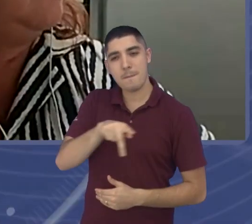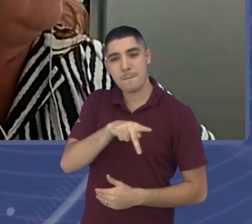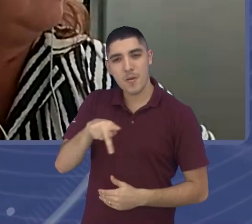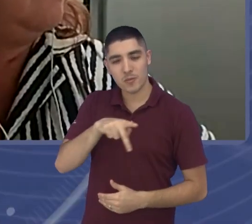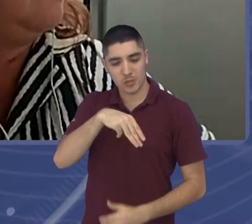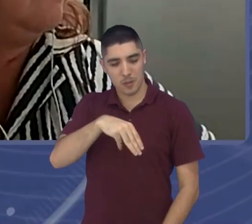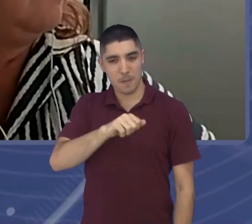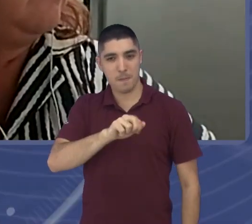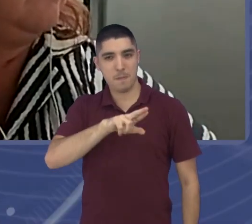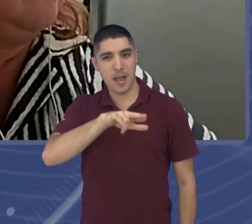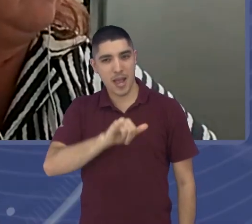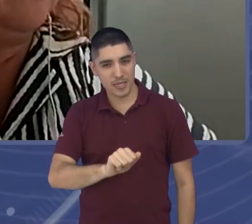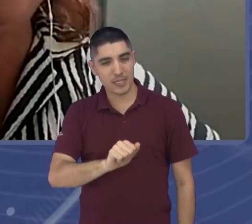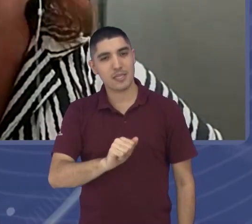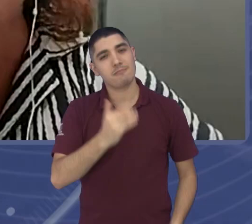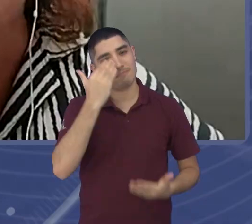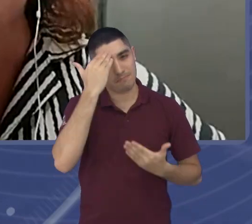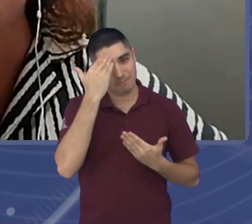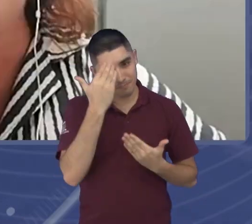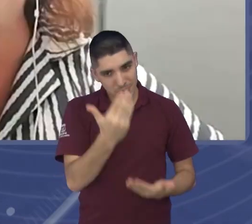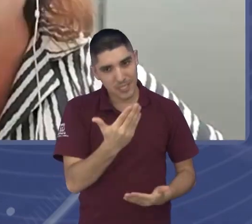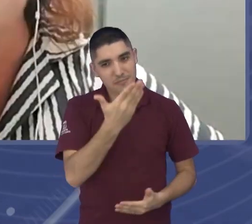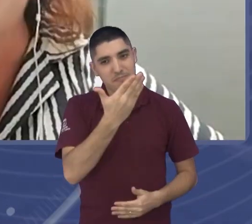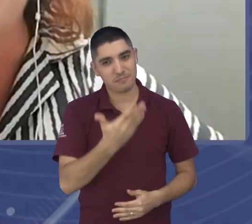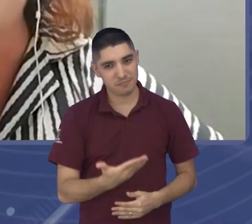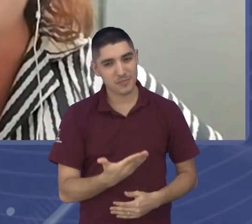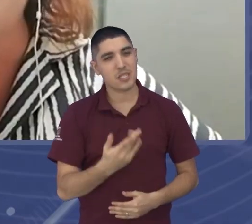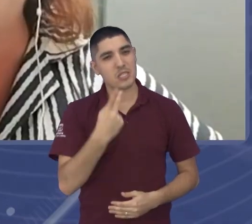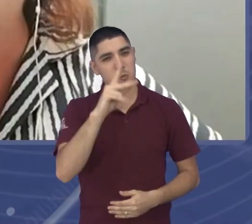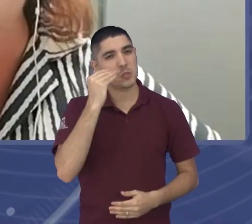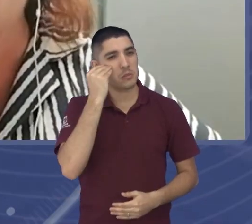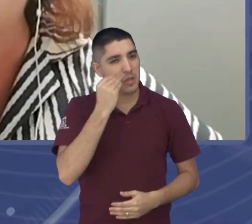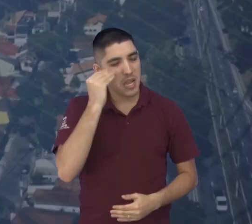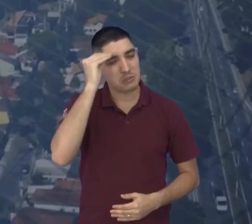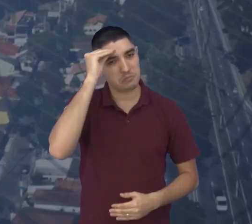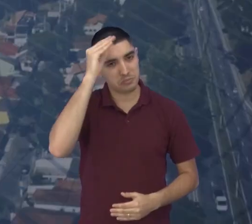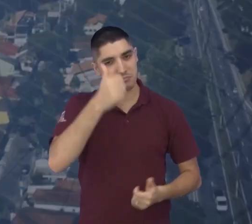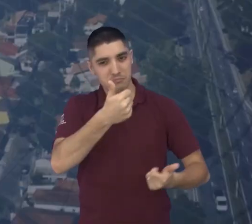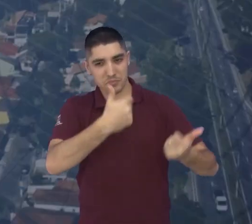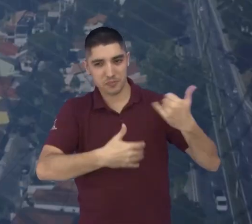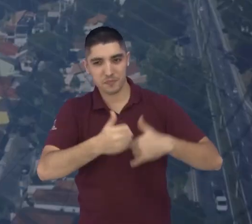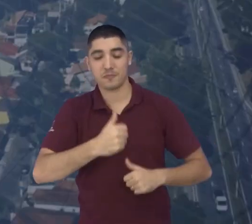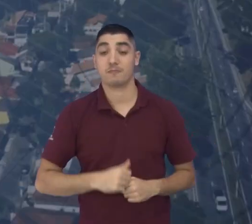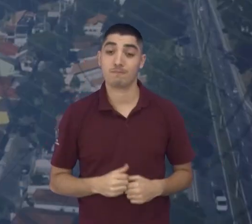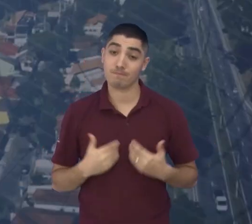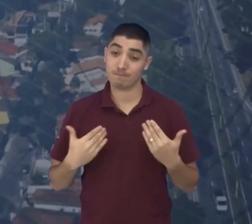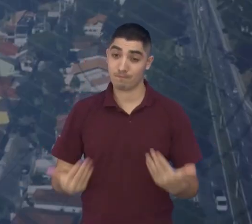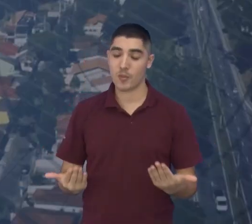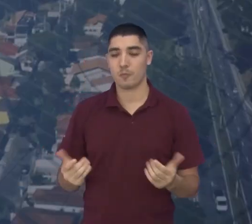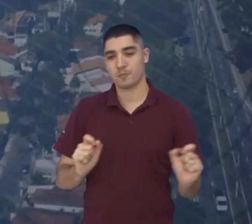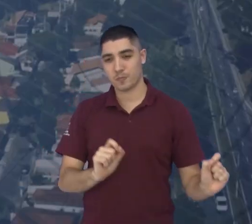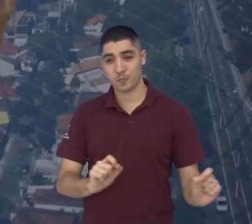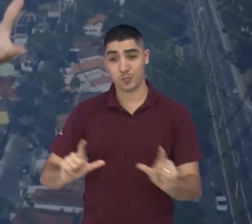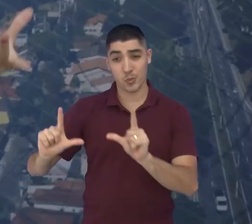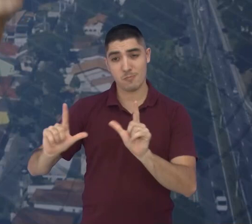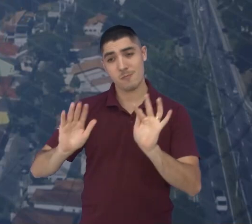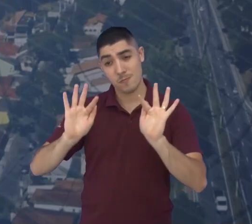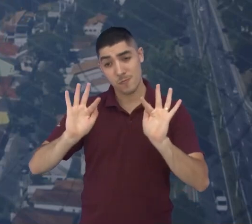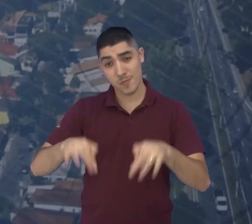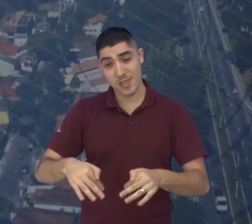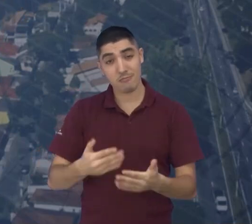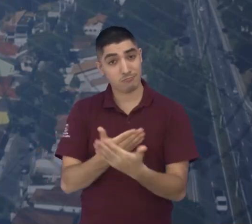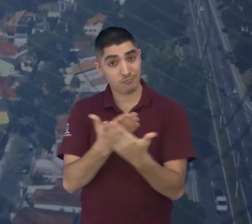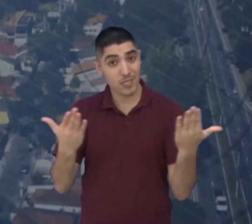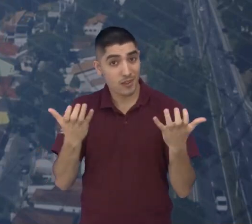Maria Regina. Muito obrigada por contribuir com seu conhecimento aqui. É isso, gente. O Diálogos de hoje fica por aqui. Para